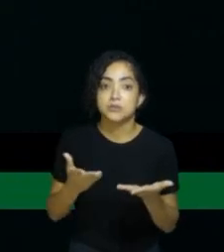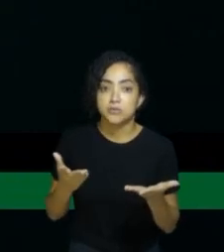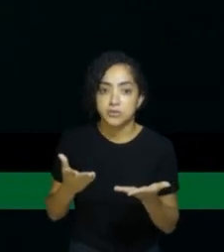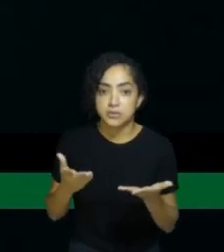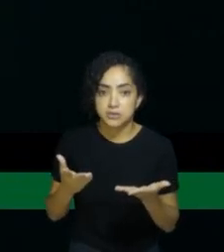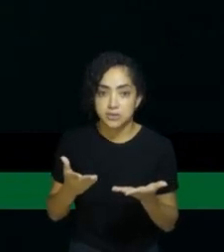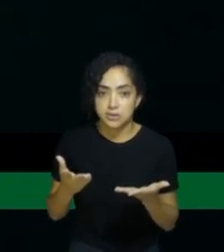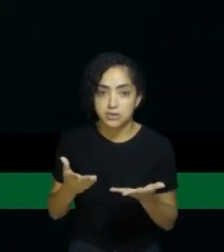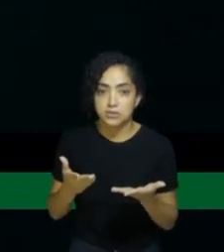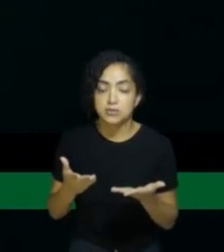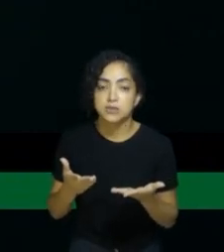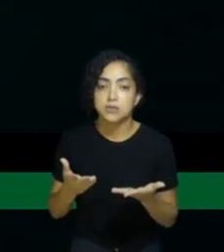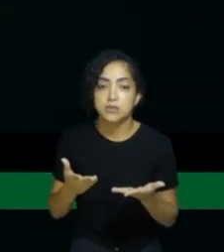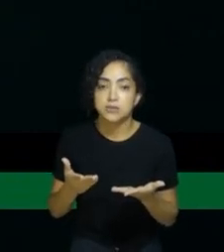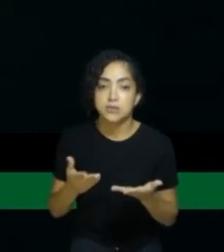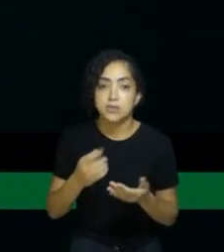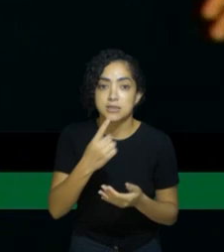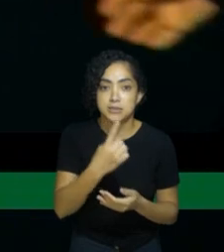senhores